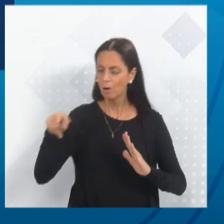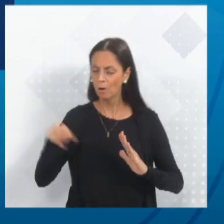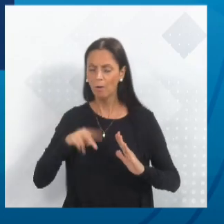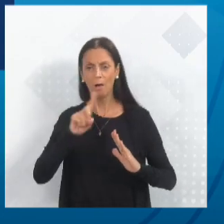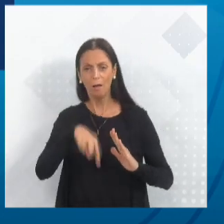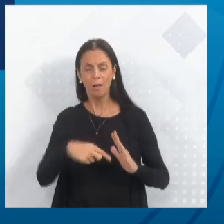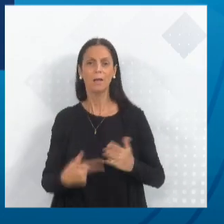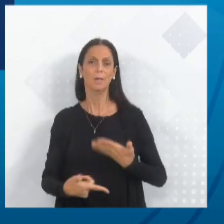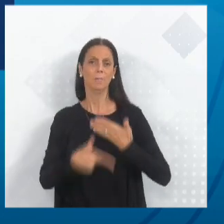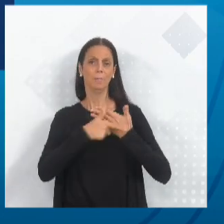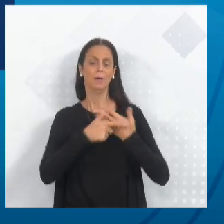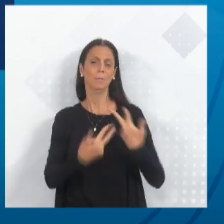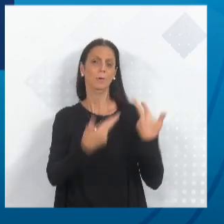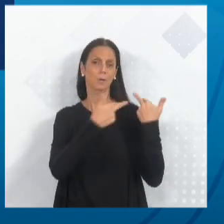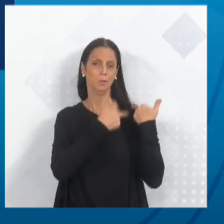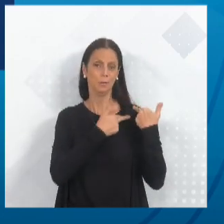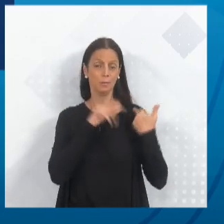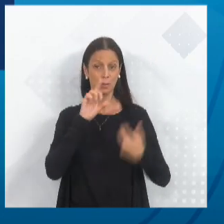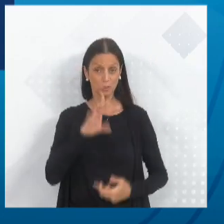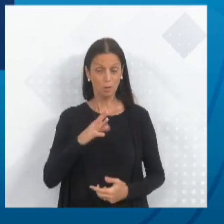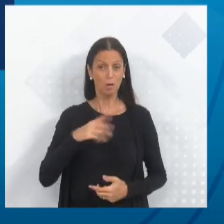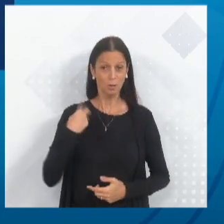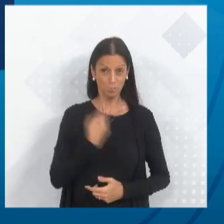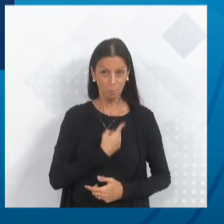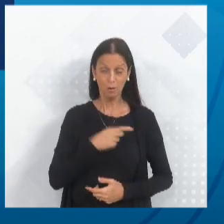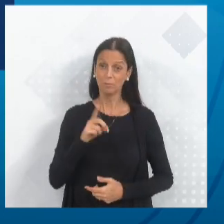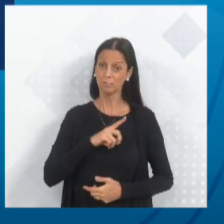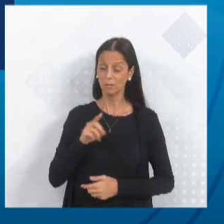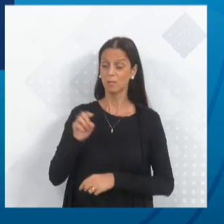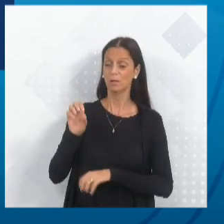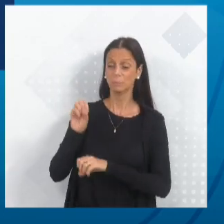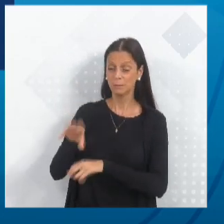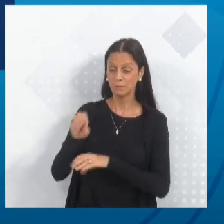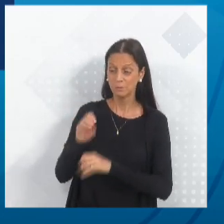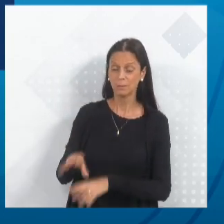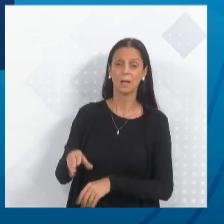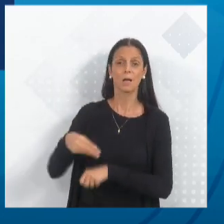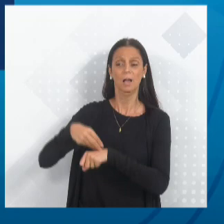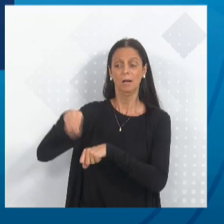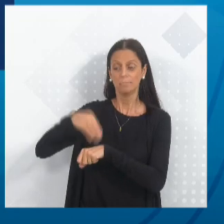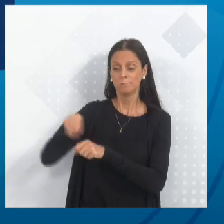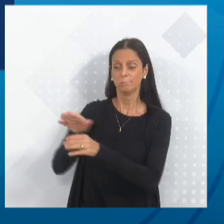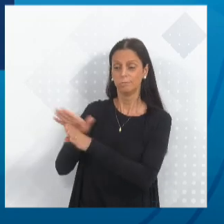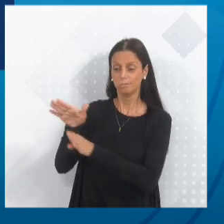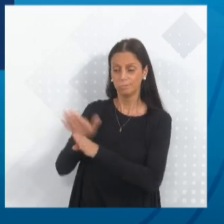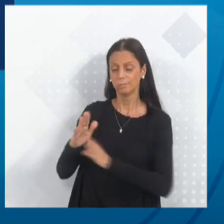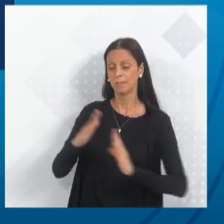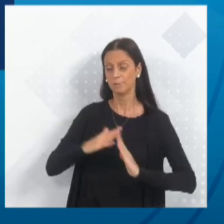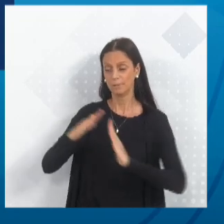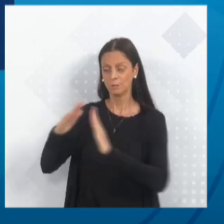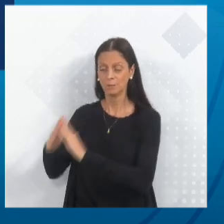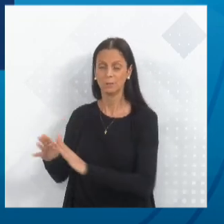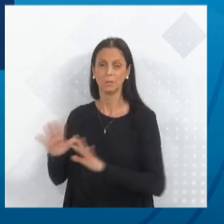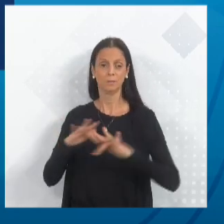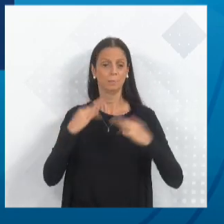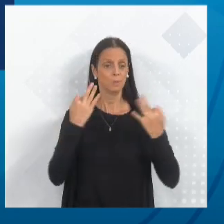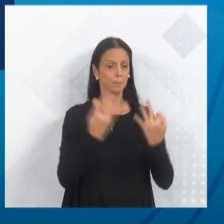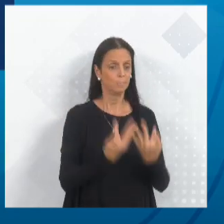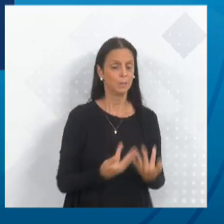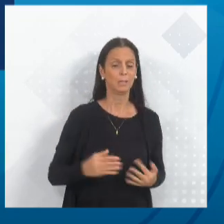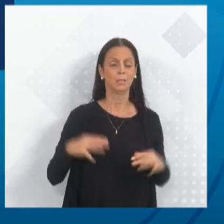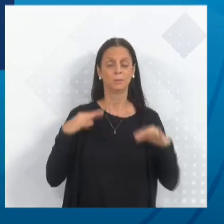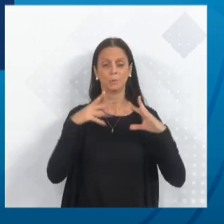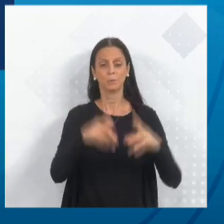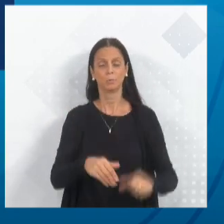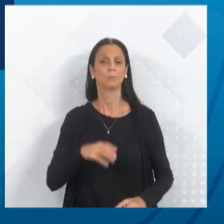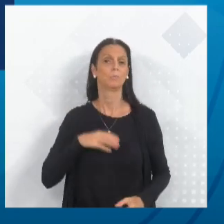né Não só nosso mas sim passar para as pessoas paraas famílias pros vizinhos conscientização Comunitária